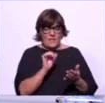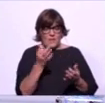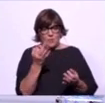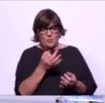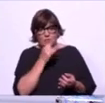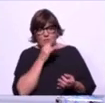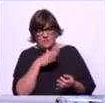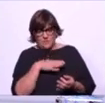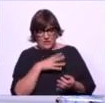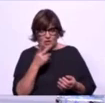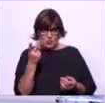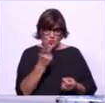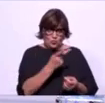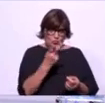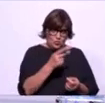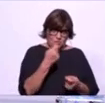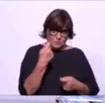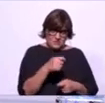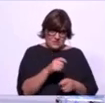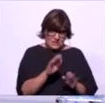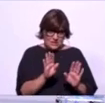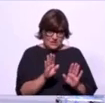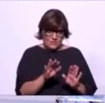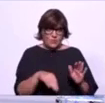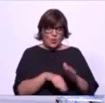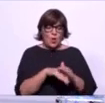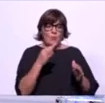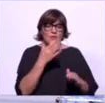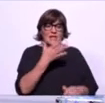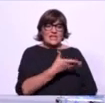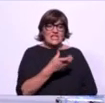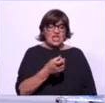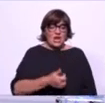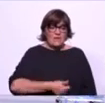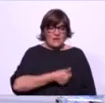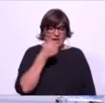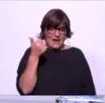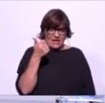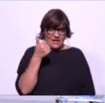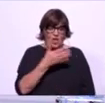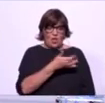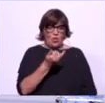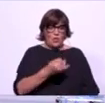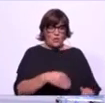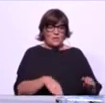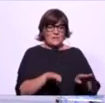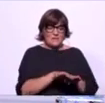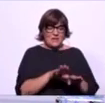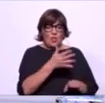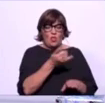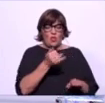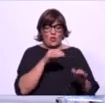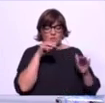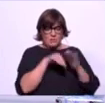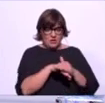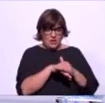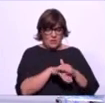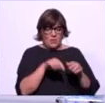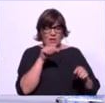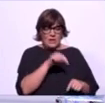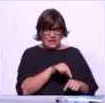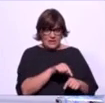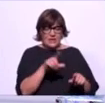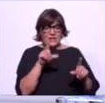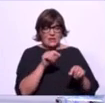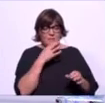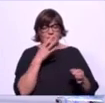com a vigência dos dois presidentes. O Futebol Clube do Porto tem 19 vitórias, tem 12 empates e 12 derrotas. Portanto, aqui também